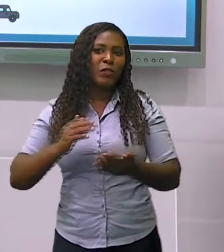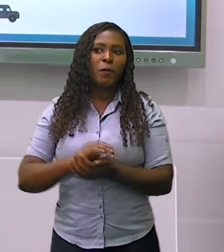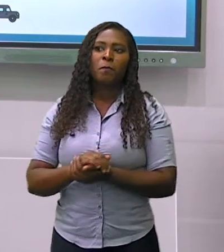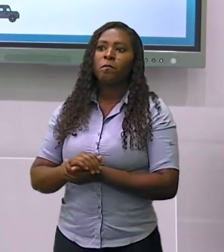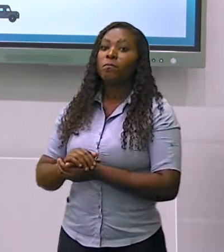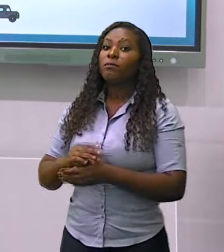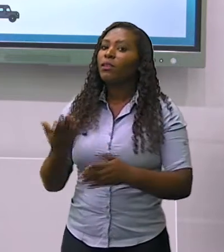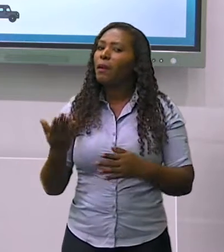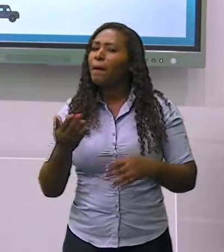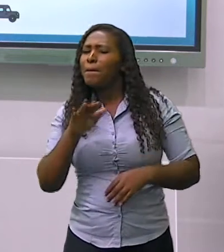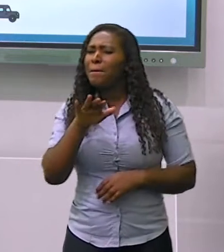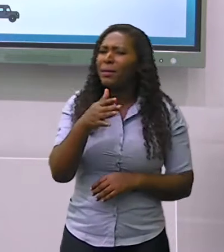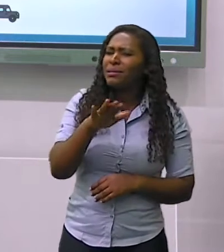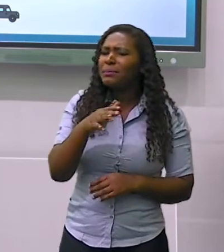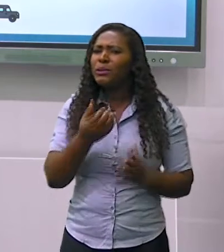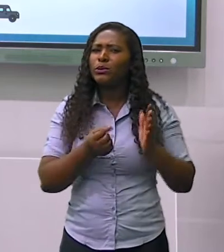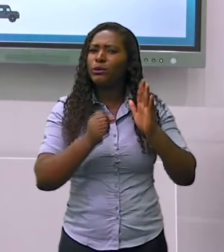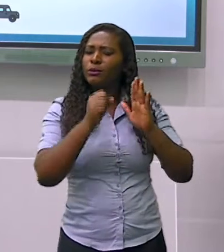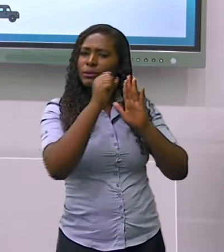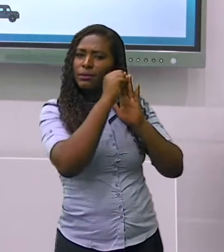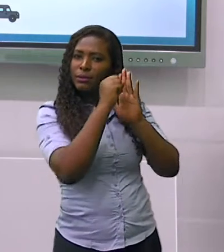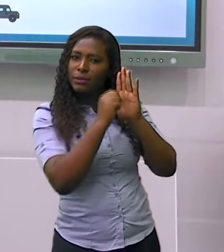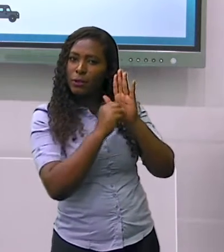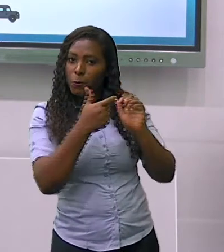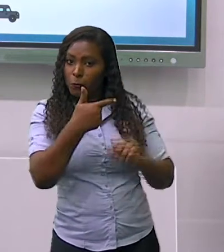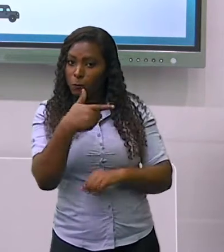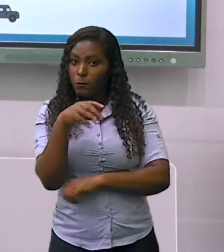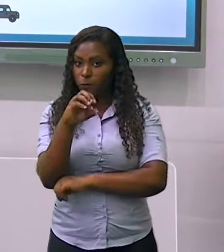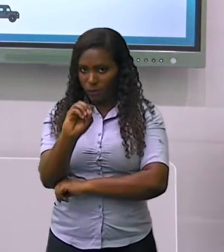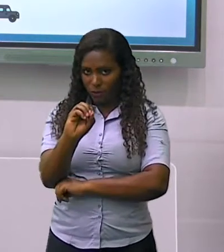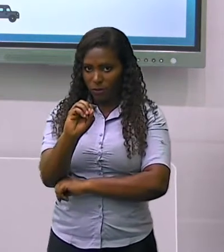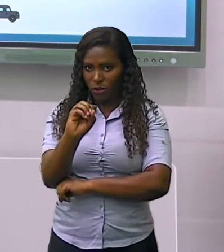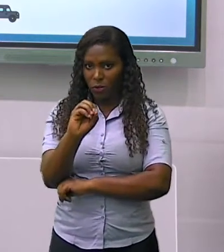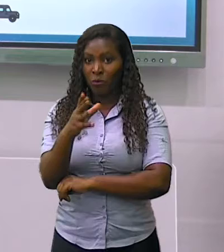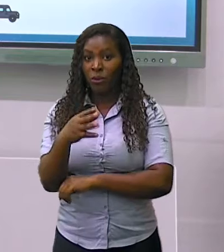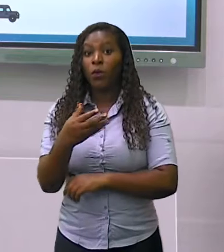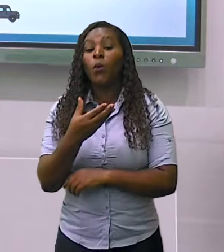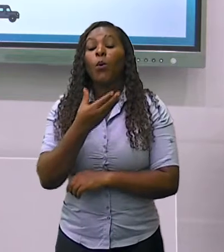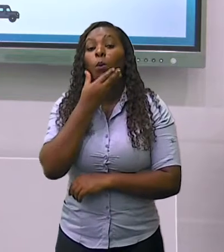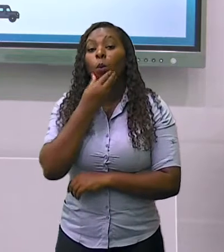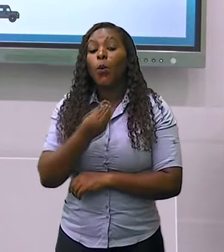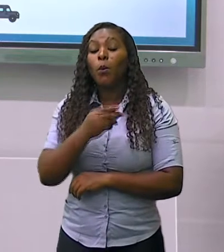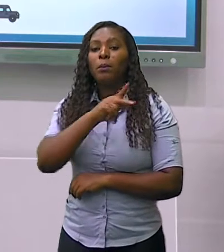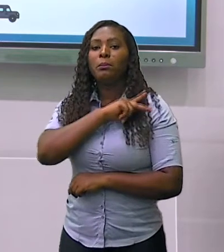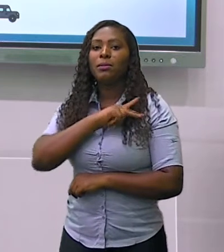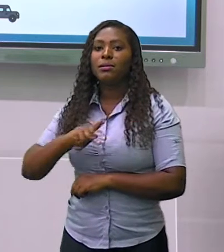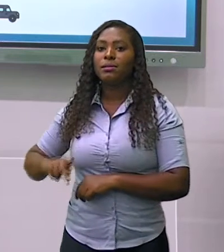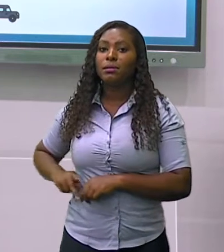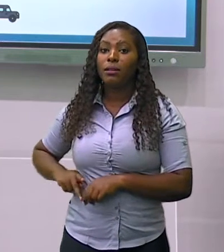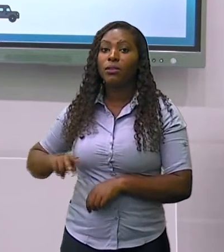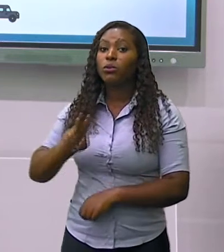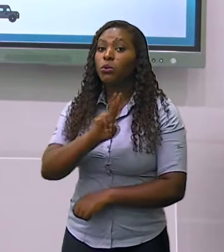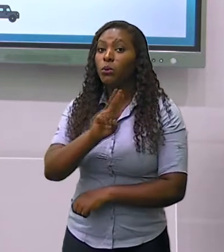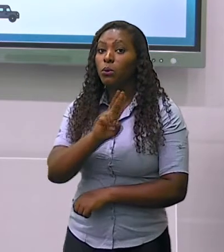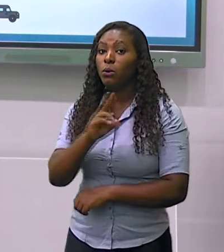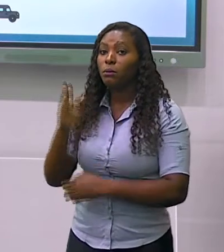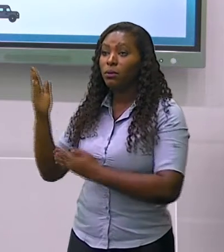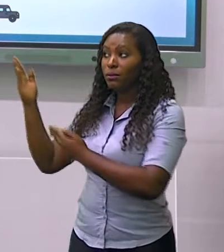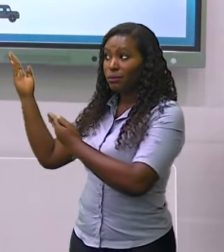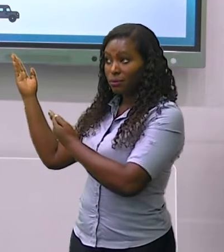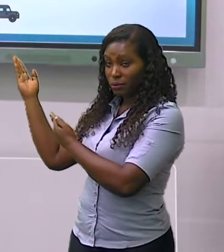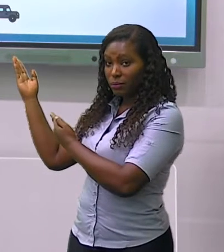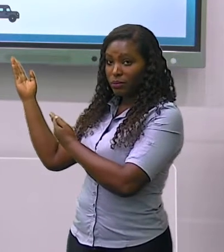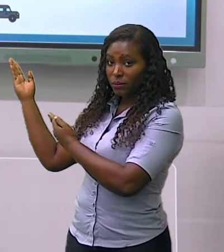em meados do século XX, no governo de Washington Luiz, o transporte rodoviário